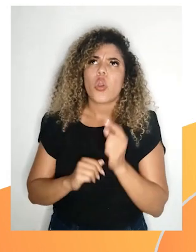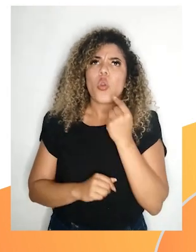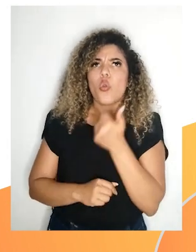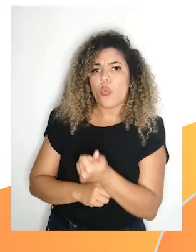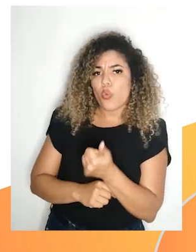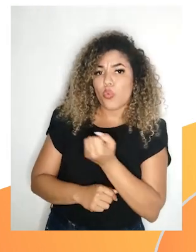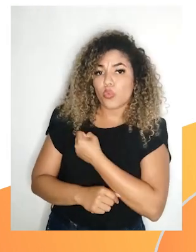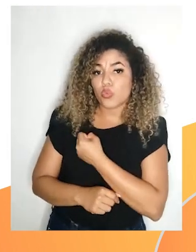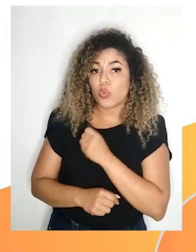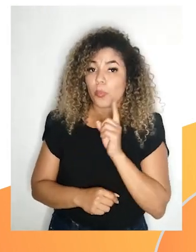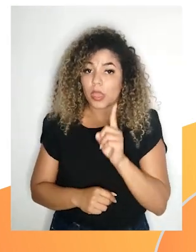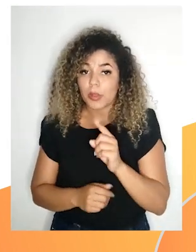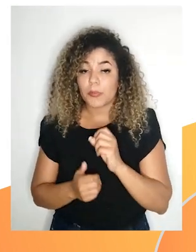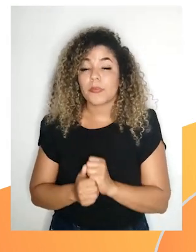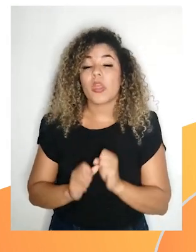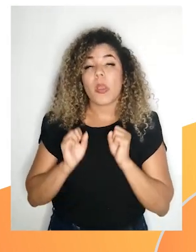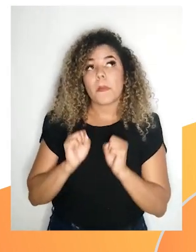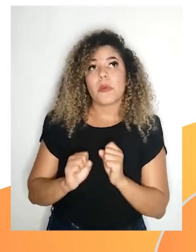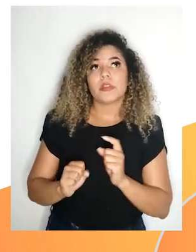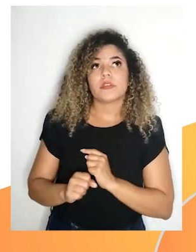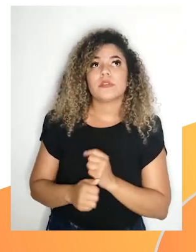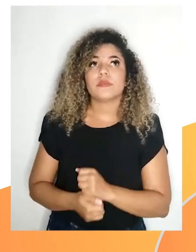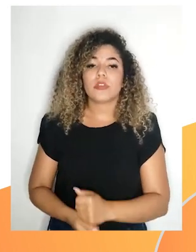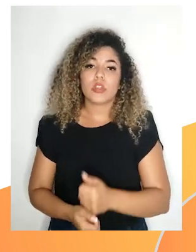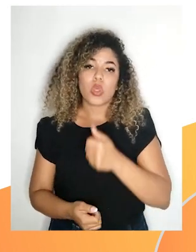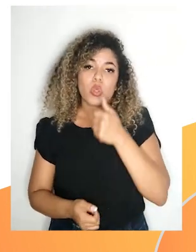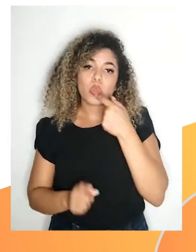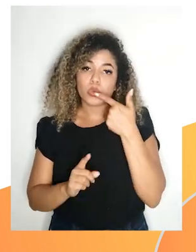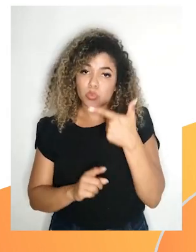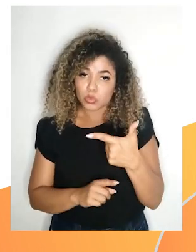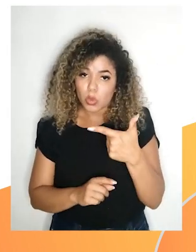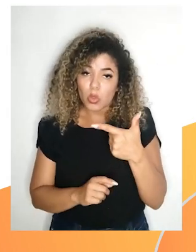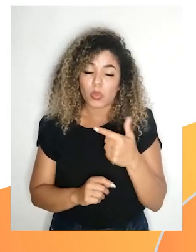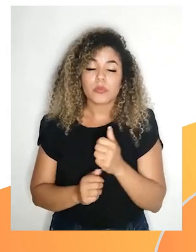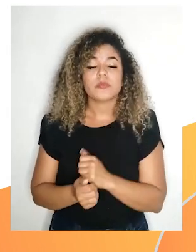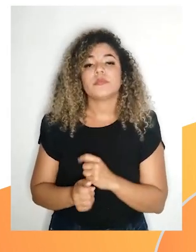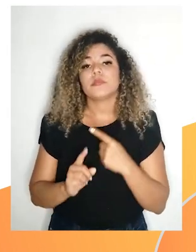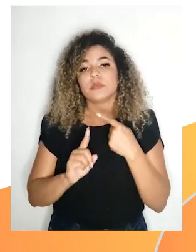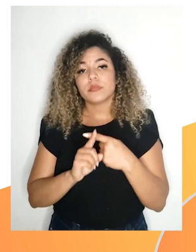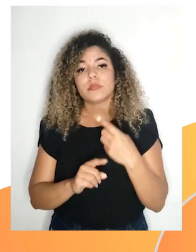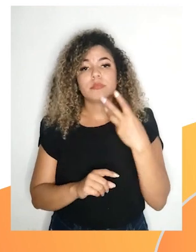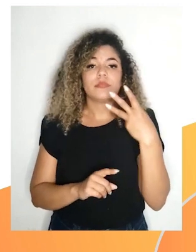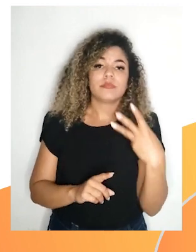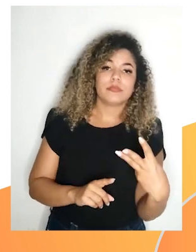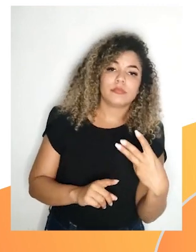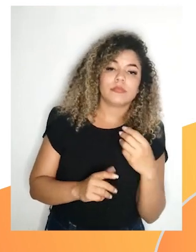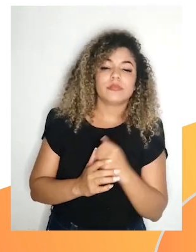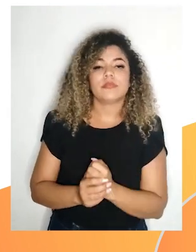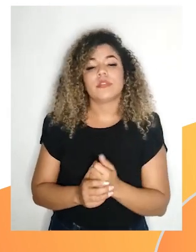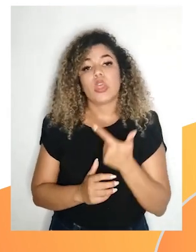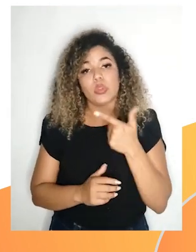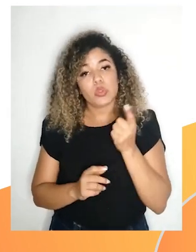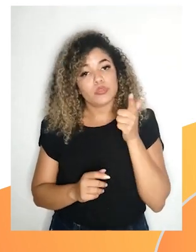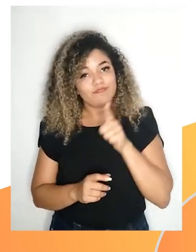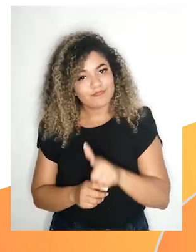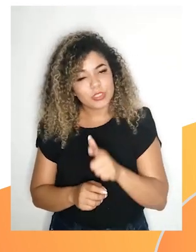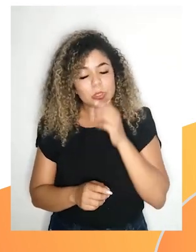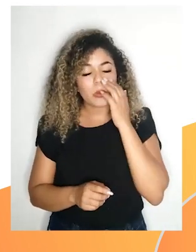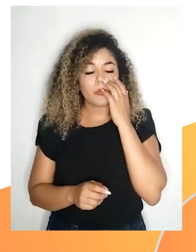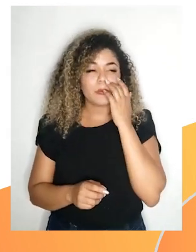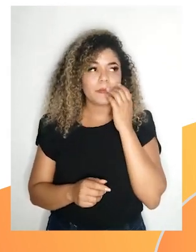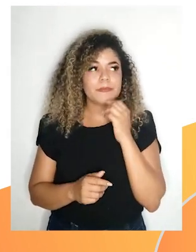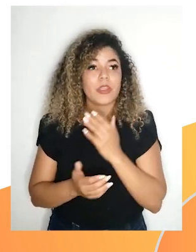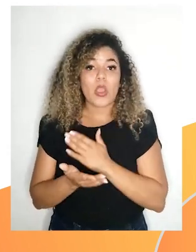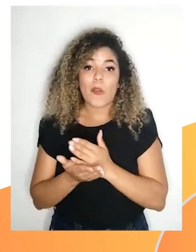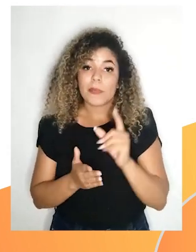1, eu posso ter o número 2, que aí faria 3, e posso ter 2 de novo, né? Começando aí